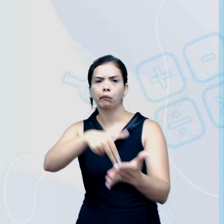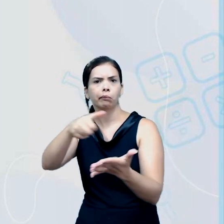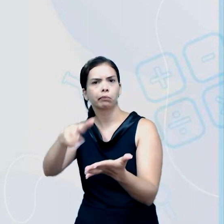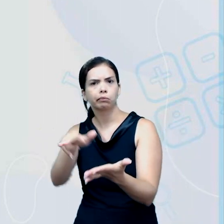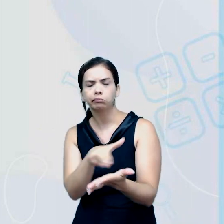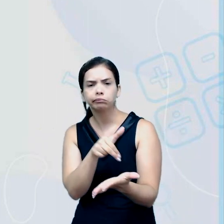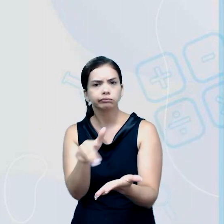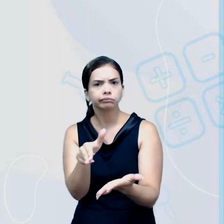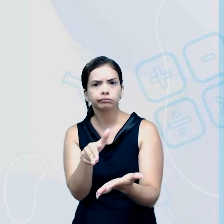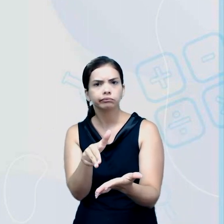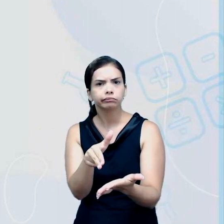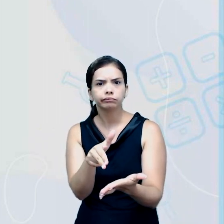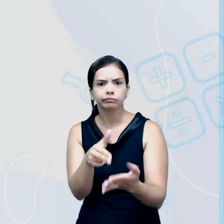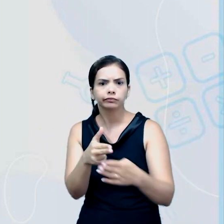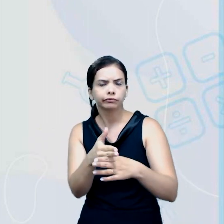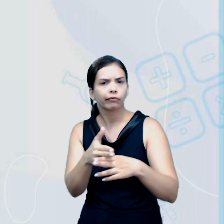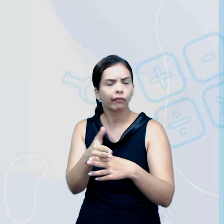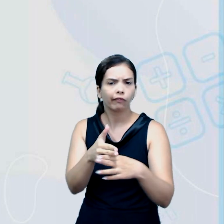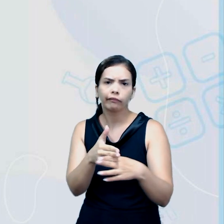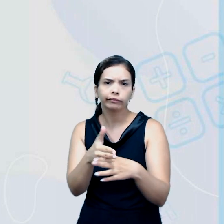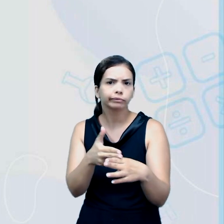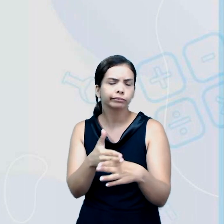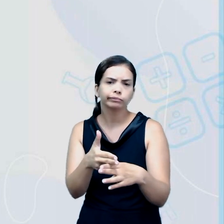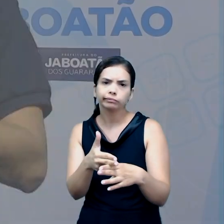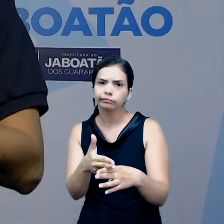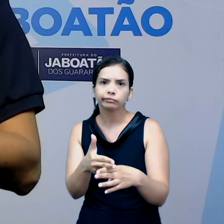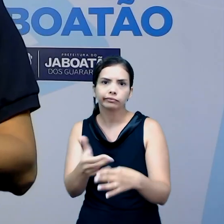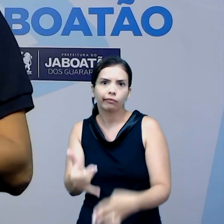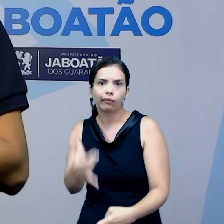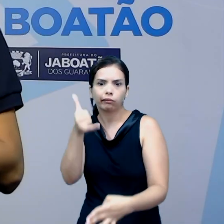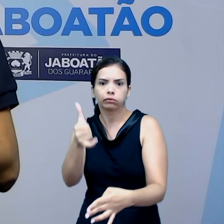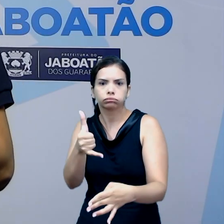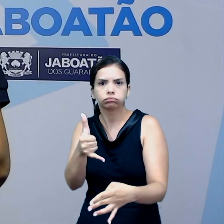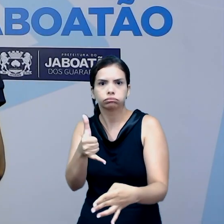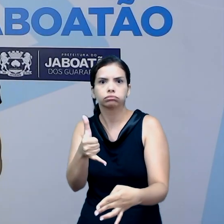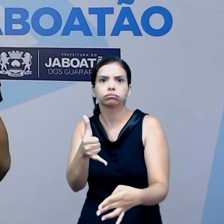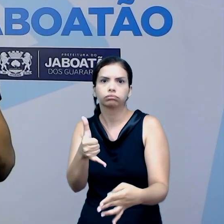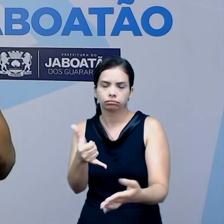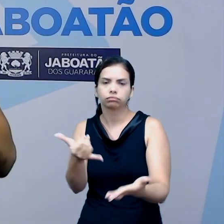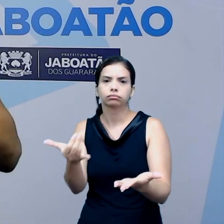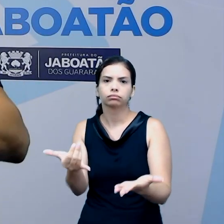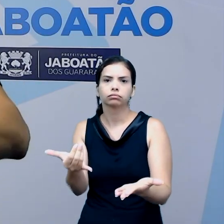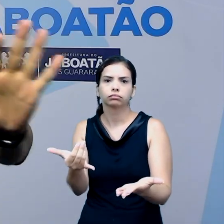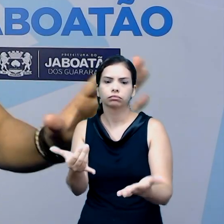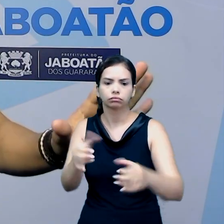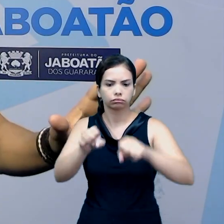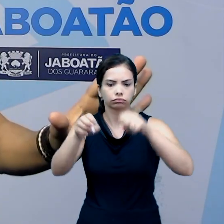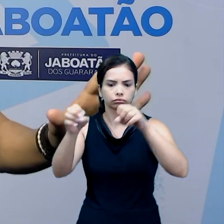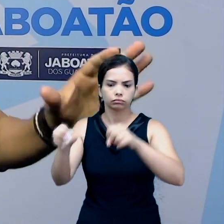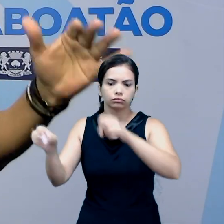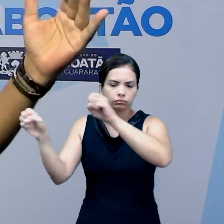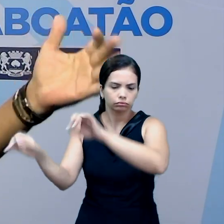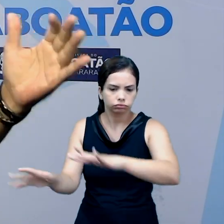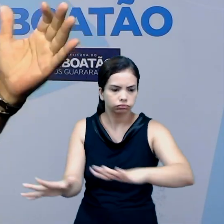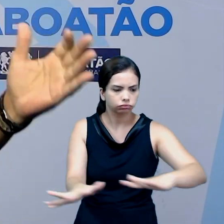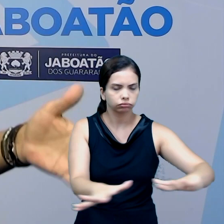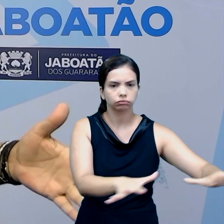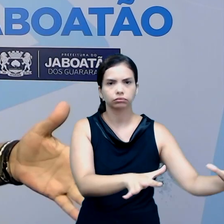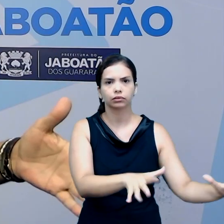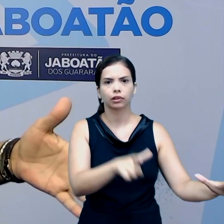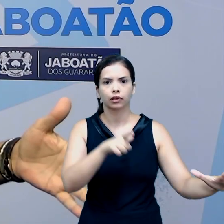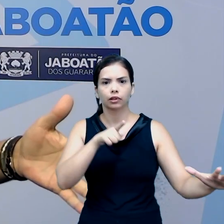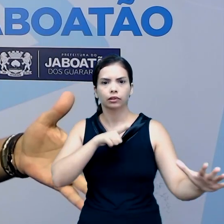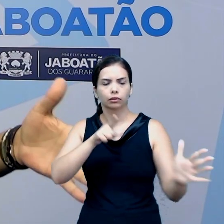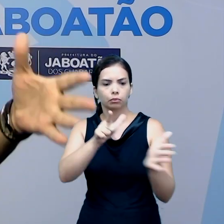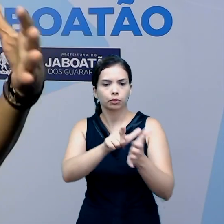pincel uma faca e um revólver carregado eu tava lá e que um